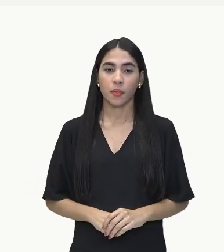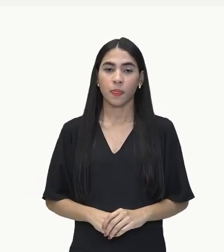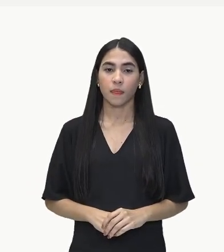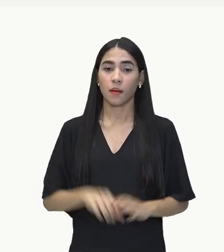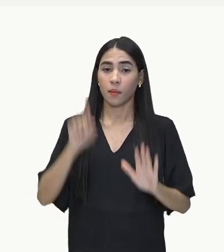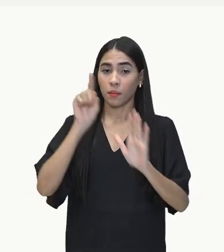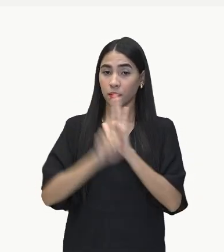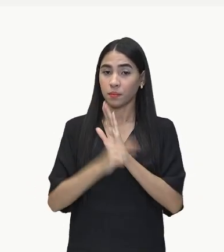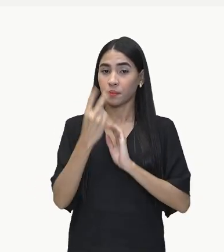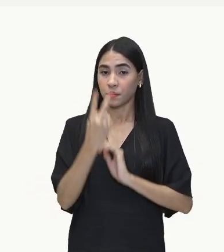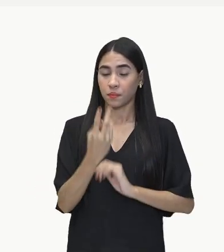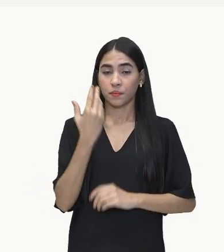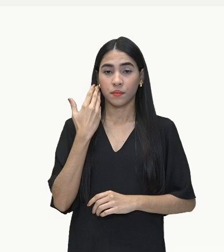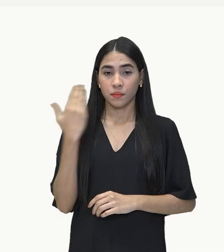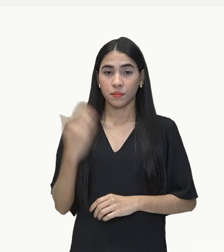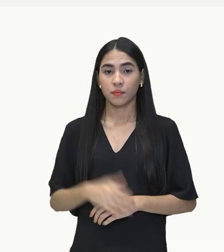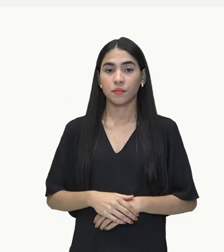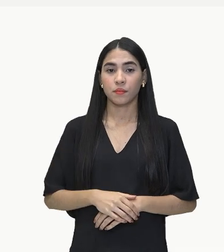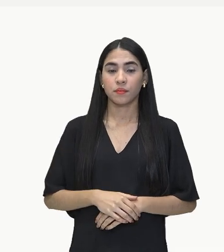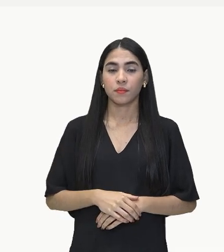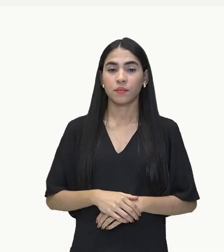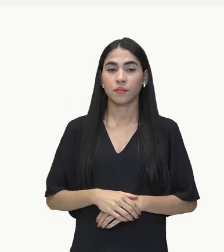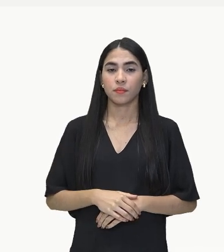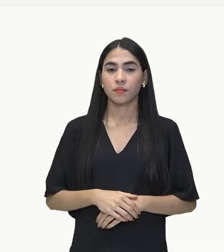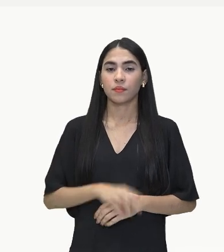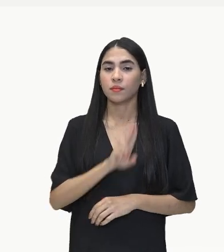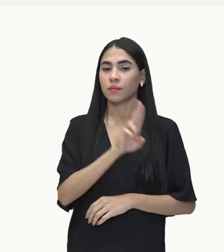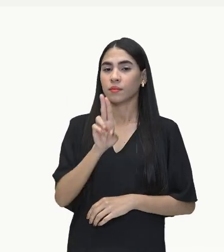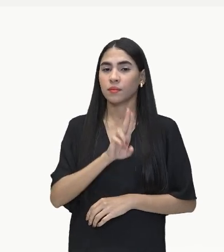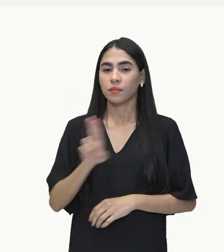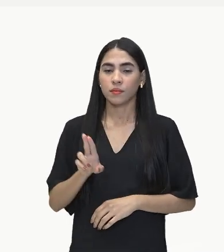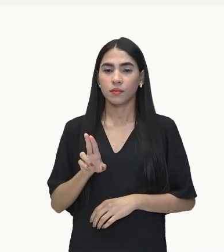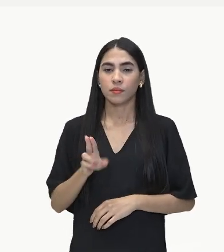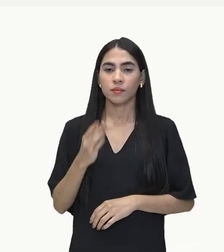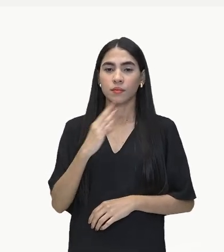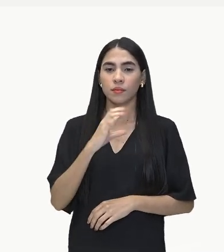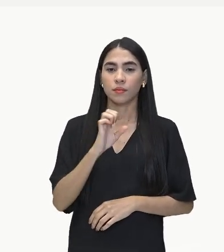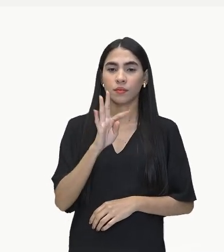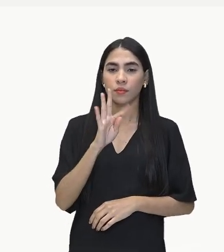Questão número 2. Dê o nome das seguintes